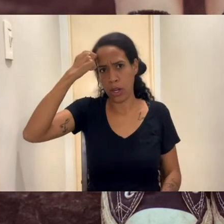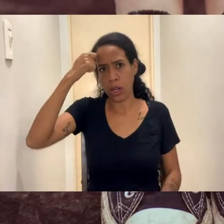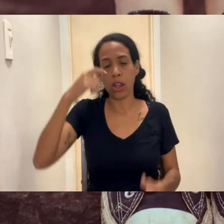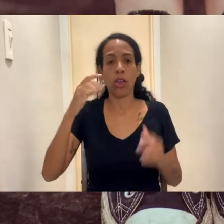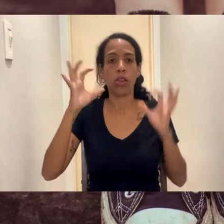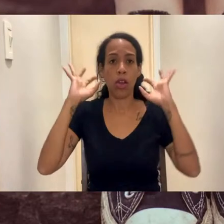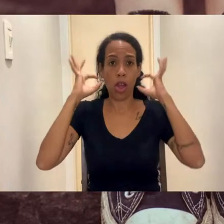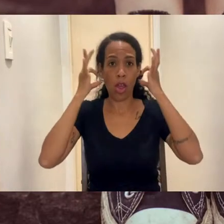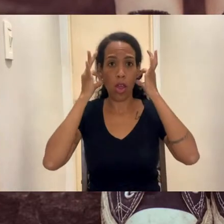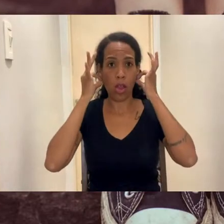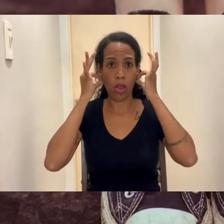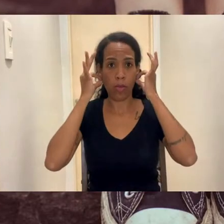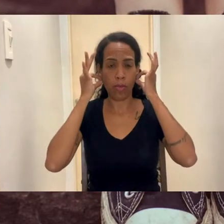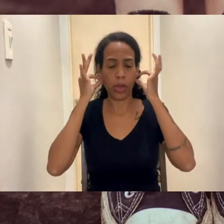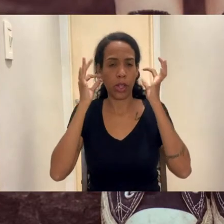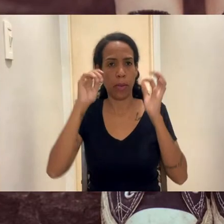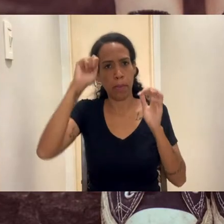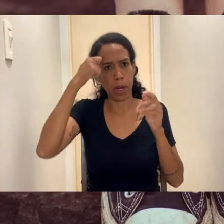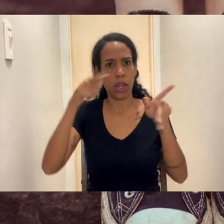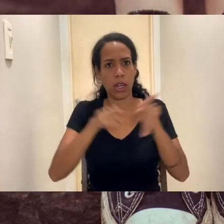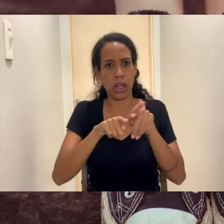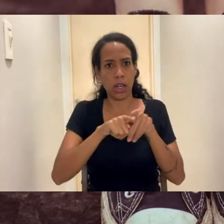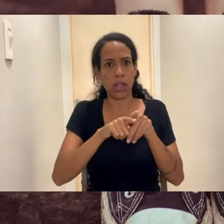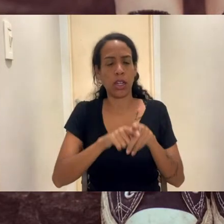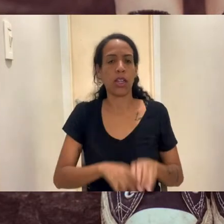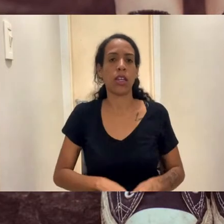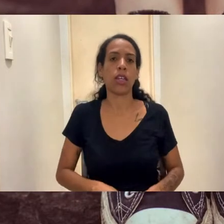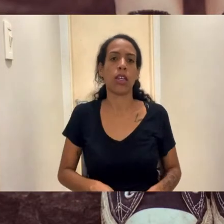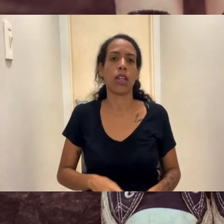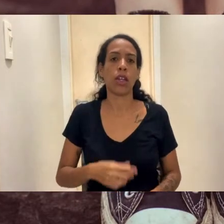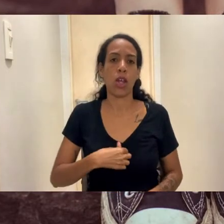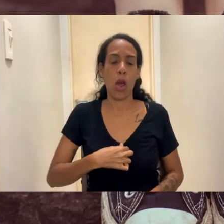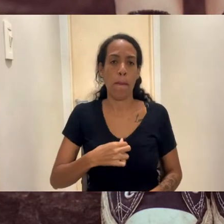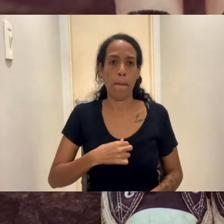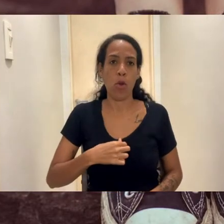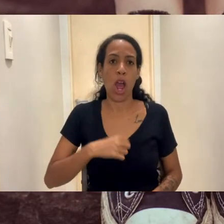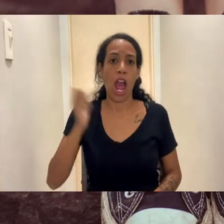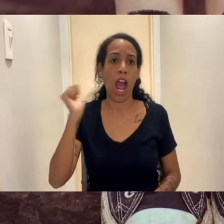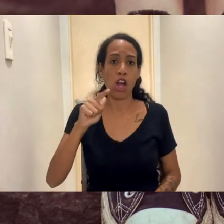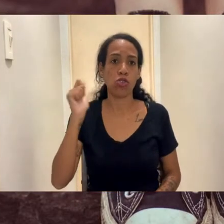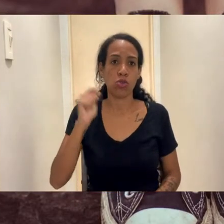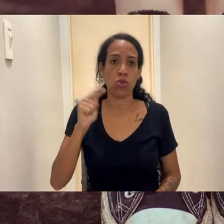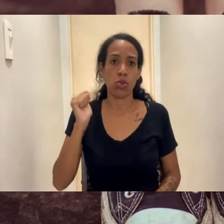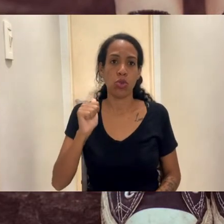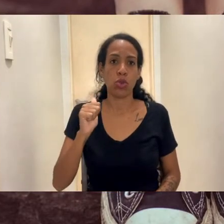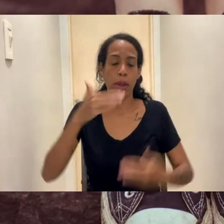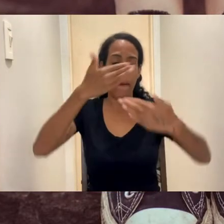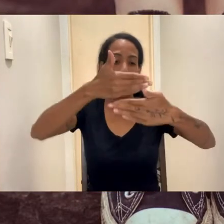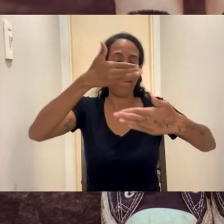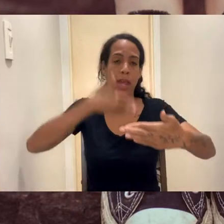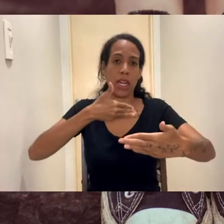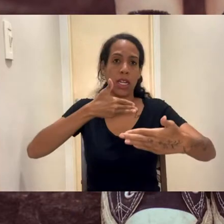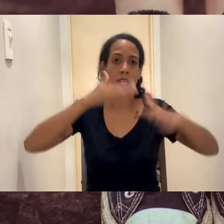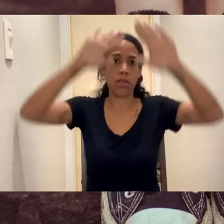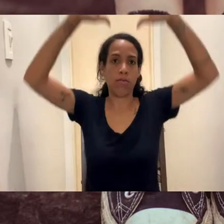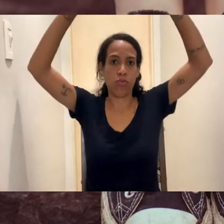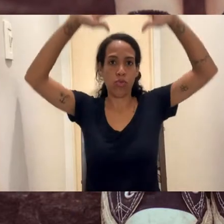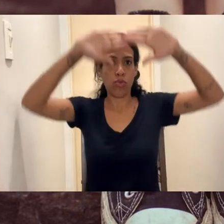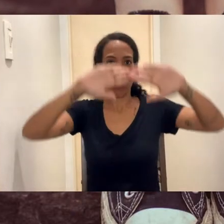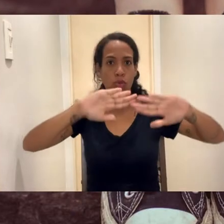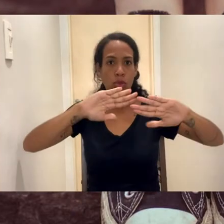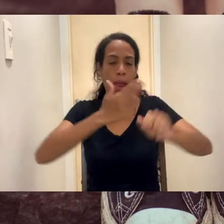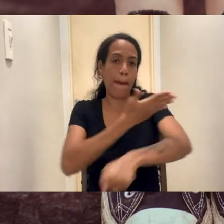argolas pequenas, né, pretas também nas orelhas, uma blusa azul e uma parede de fundo branco ao